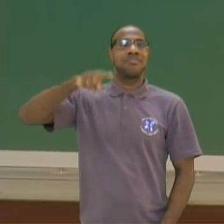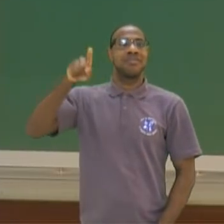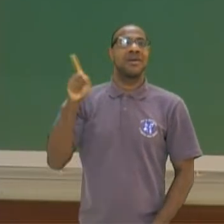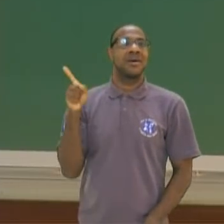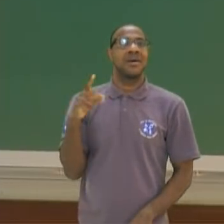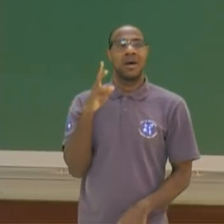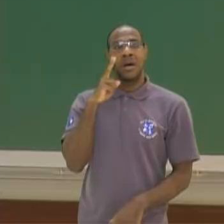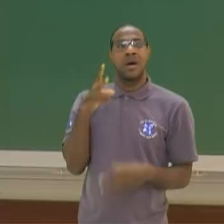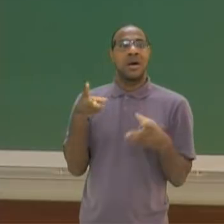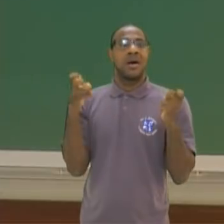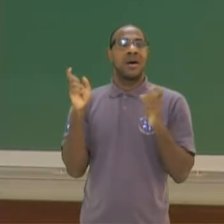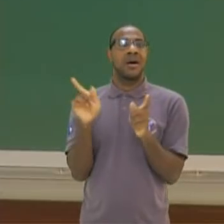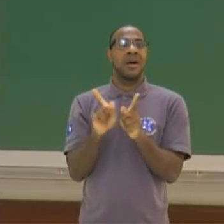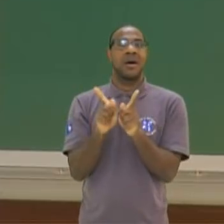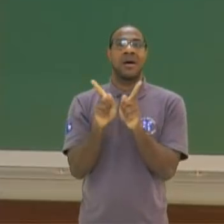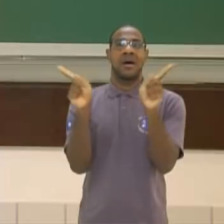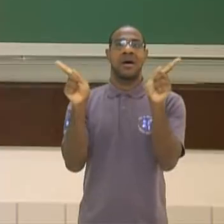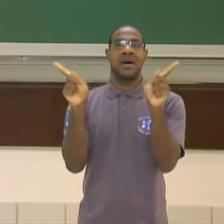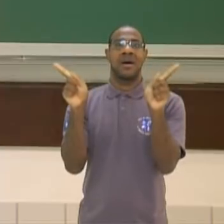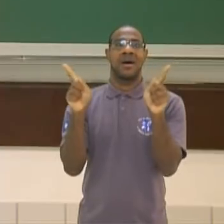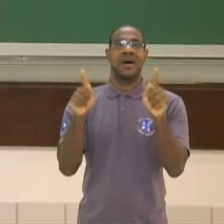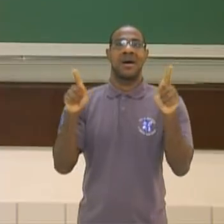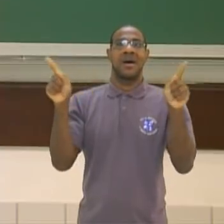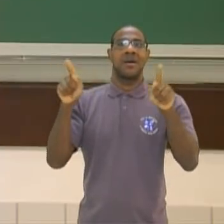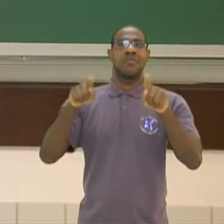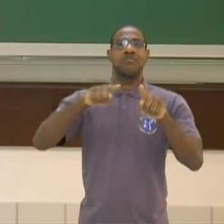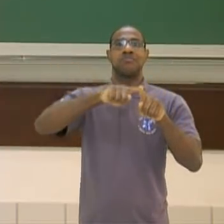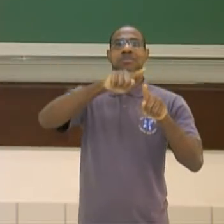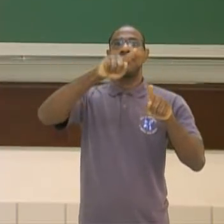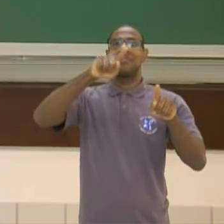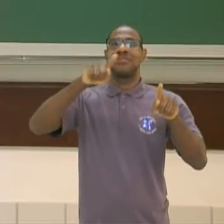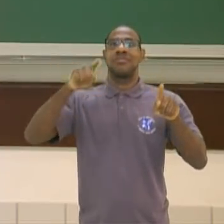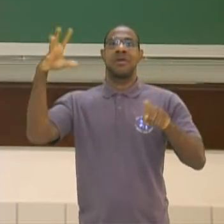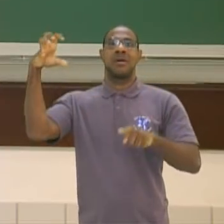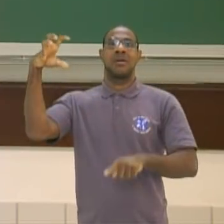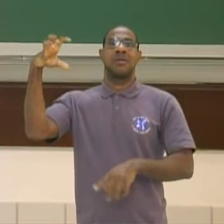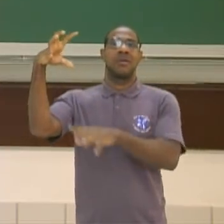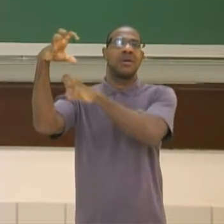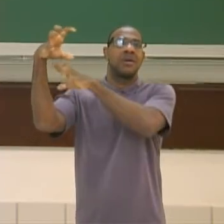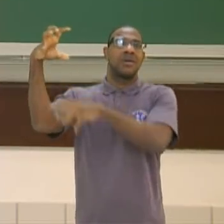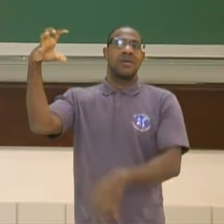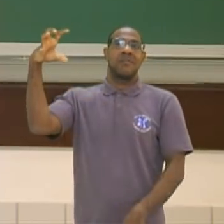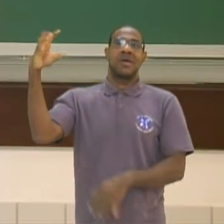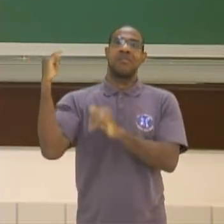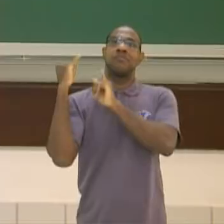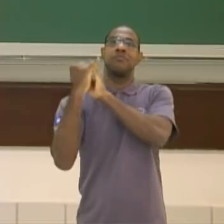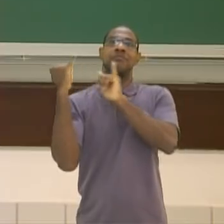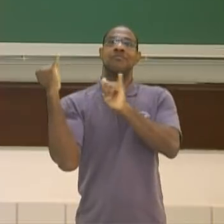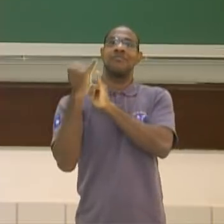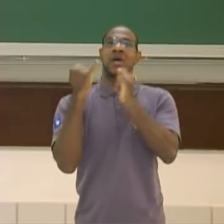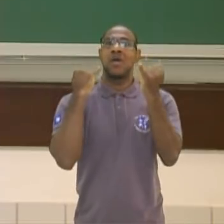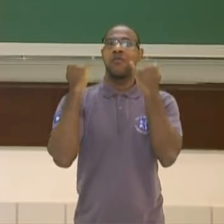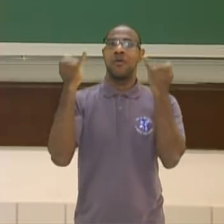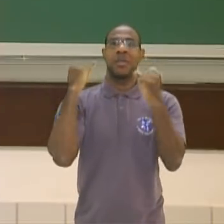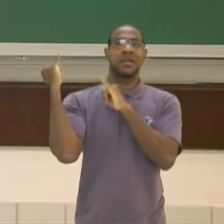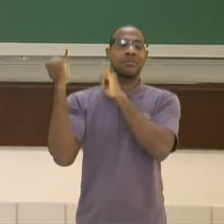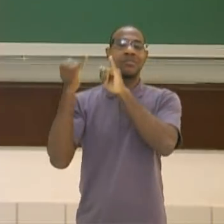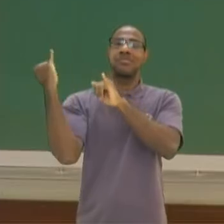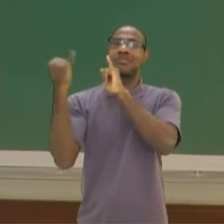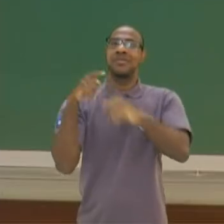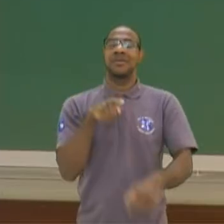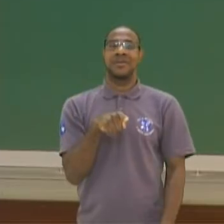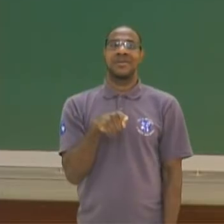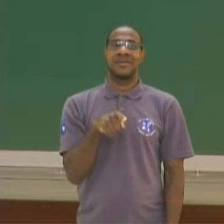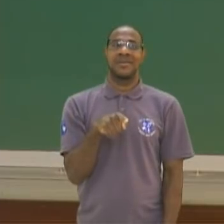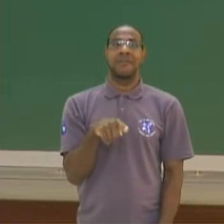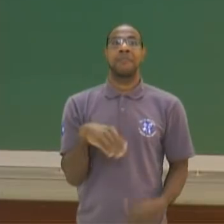antena transmissora. Ela vai transmitir a informação. Então é a antena do canal de televisão